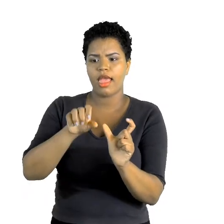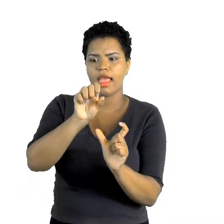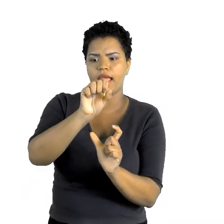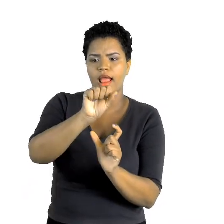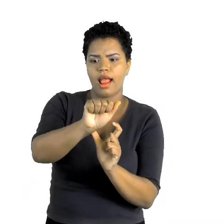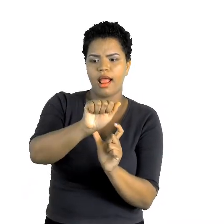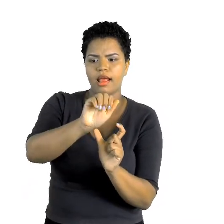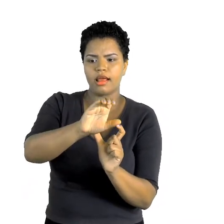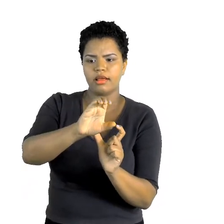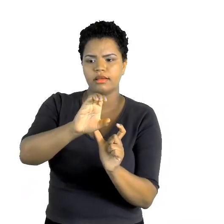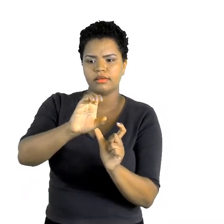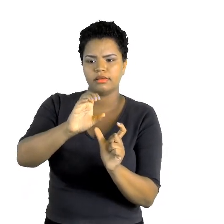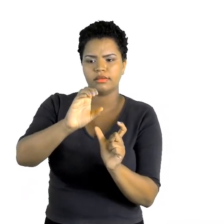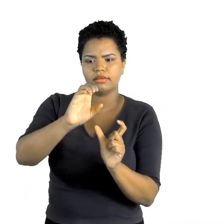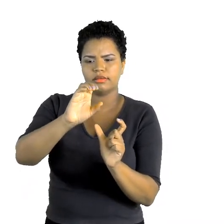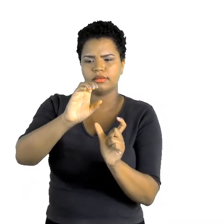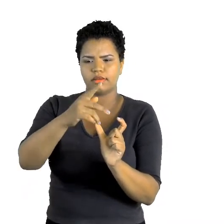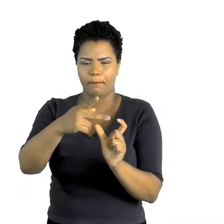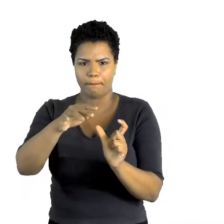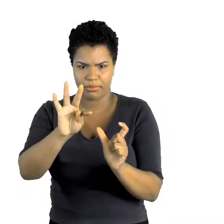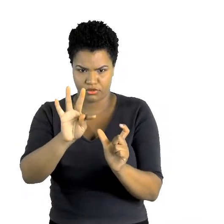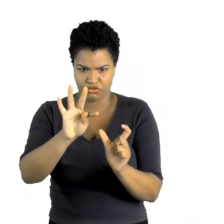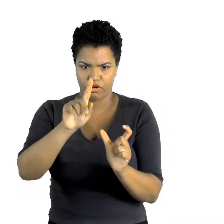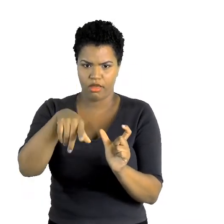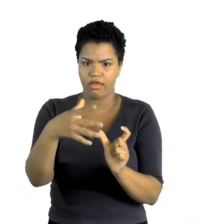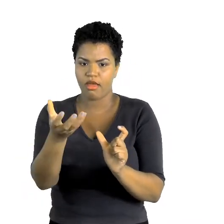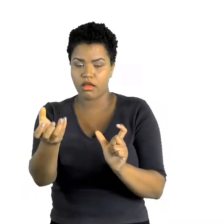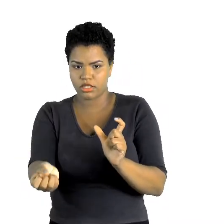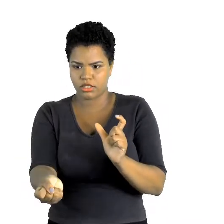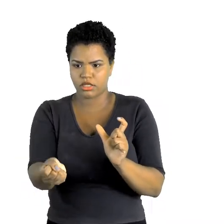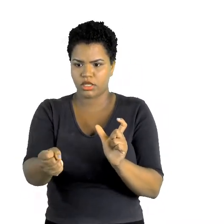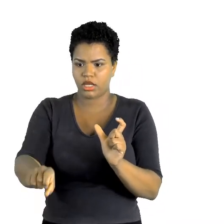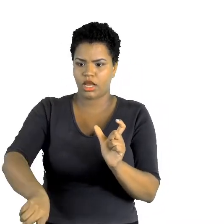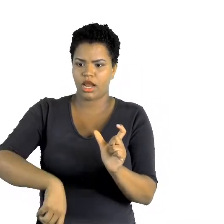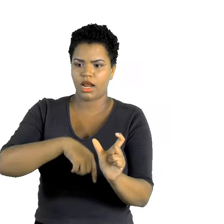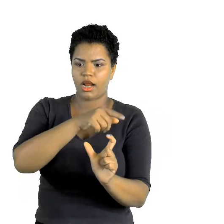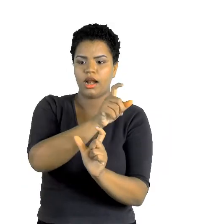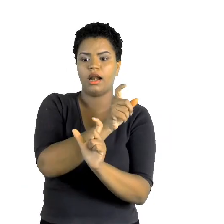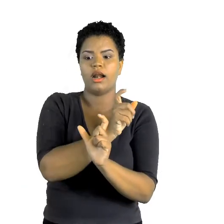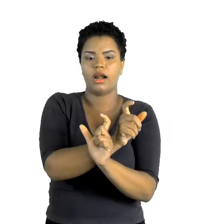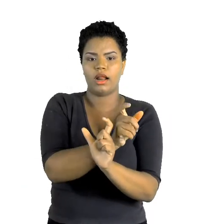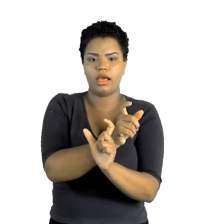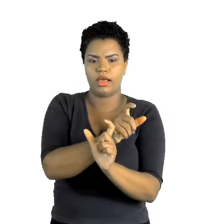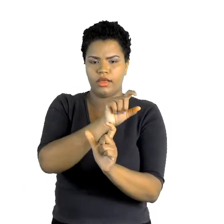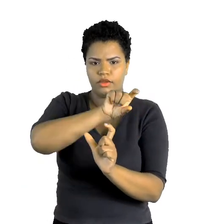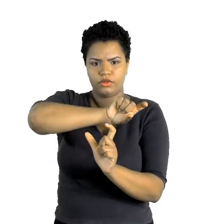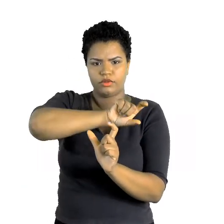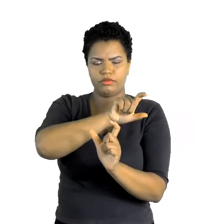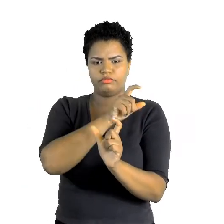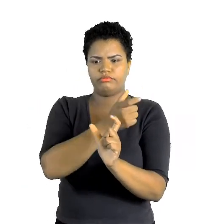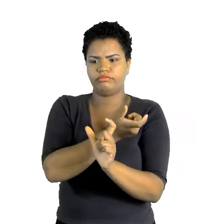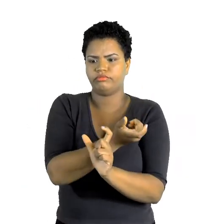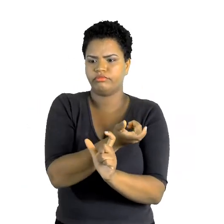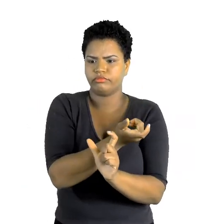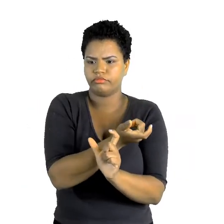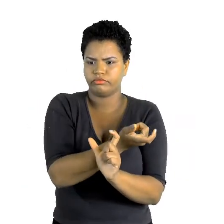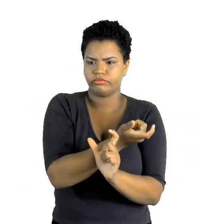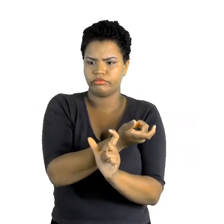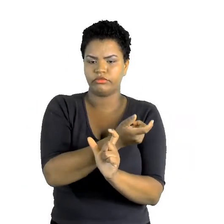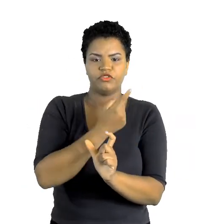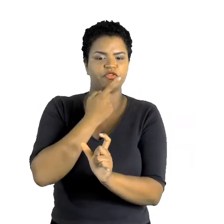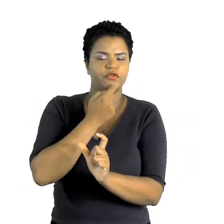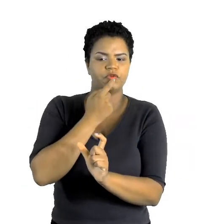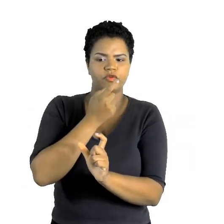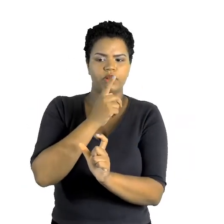é aceitar. Tá? Então, nós temos aqui o nosso verbo aceitar. O que vem antes, que está aqui de vermelho, é